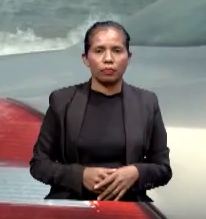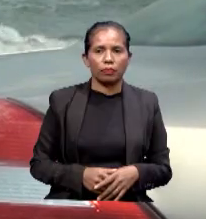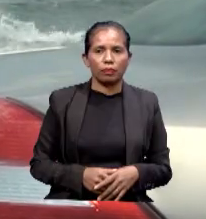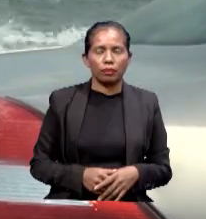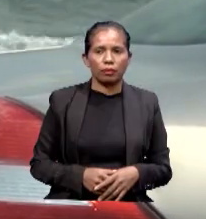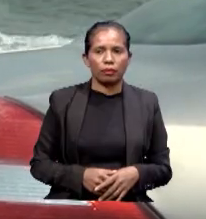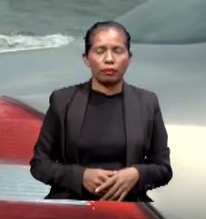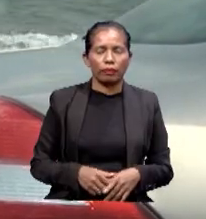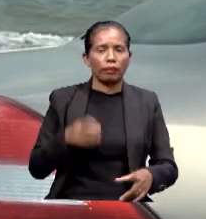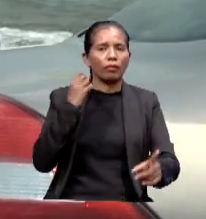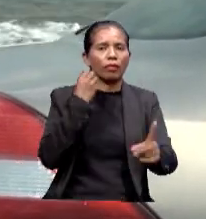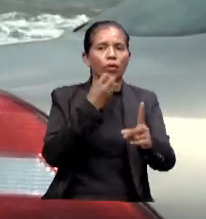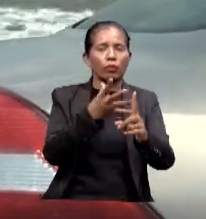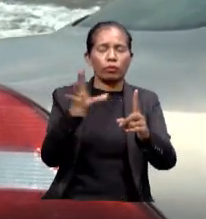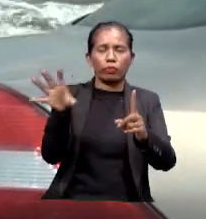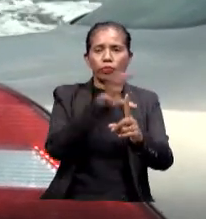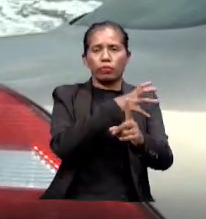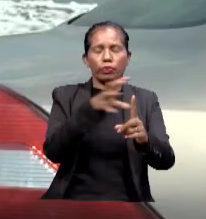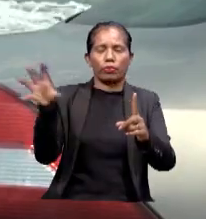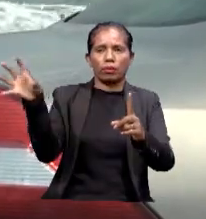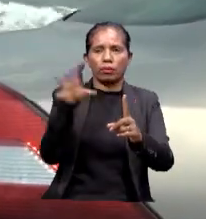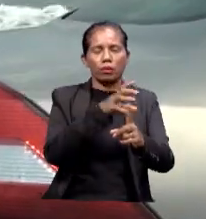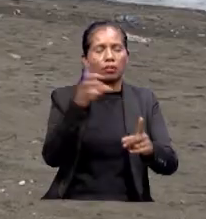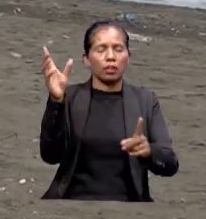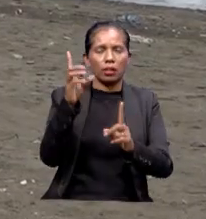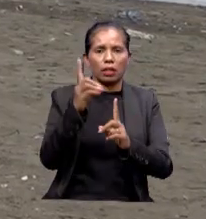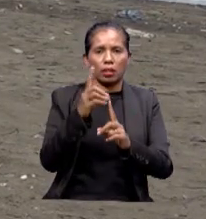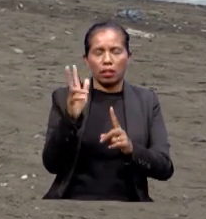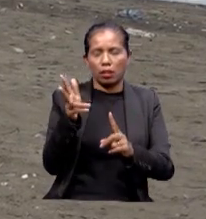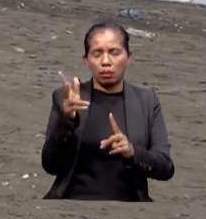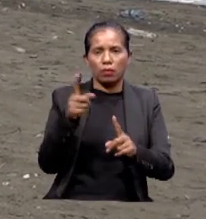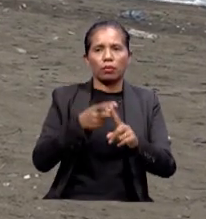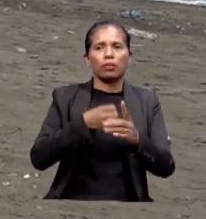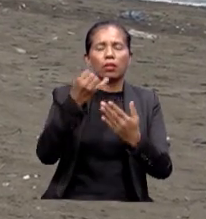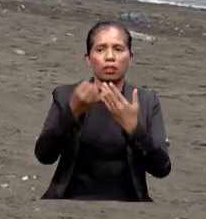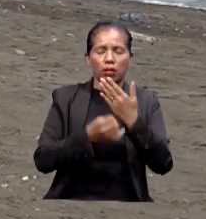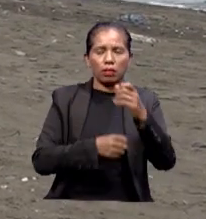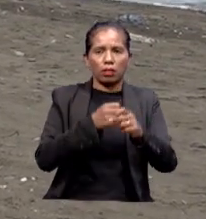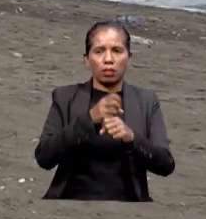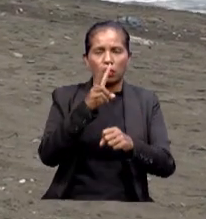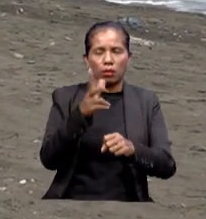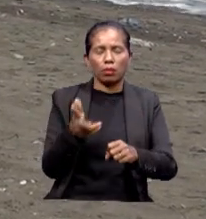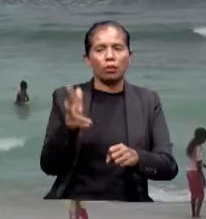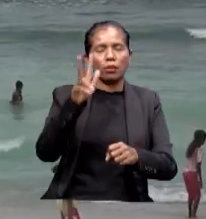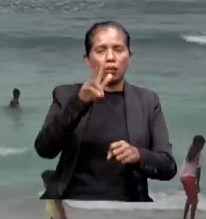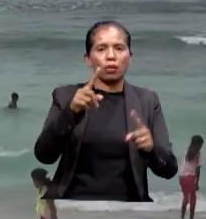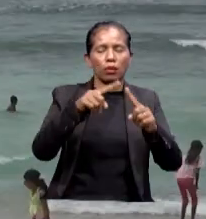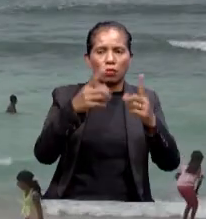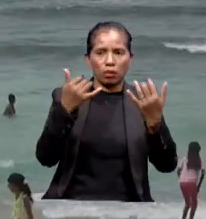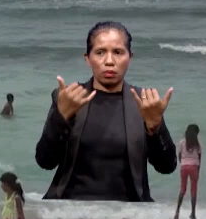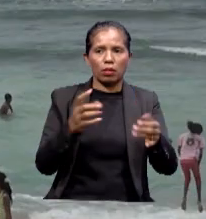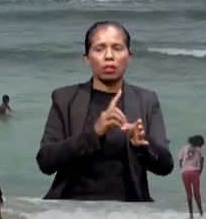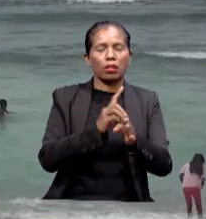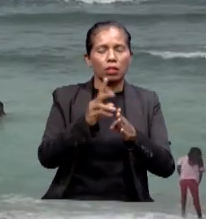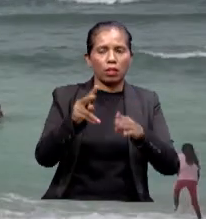Aninho intensidade bot nebe acontece o siloron tolonolo fulan dezembro tinan rihun rua ronolo resin rua to agora direção